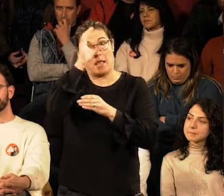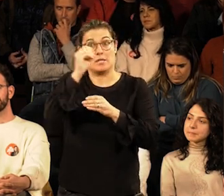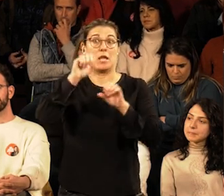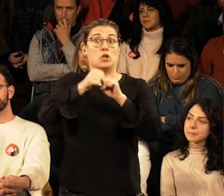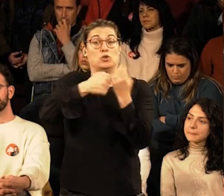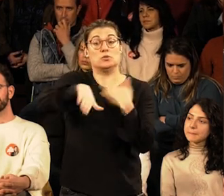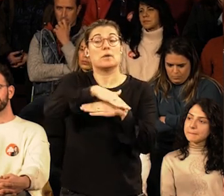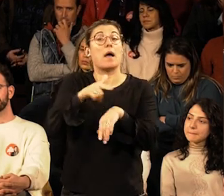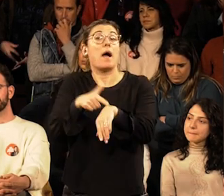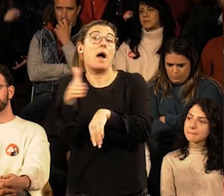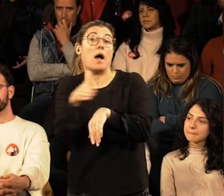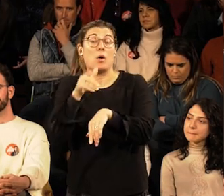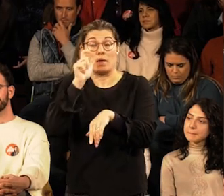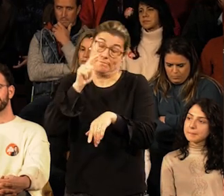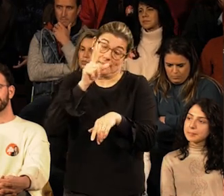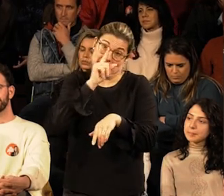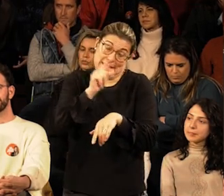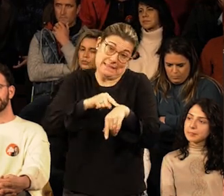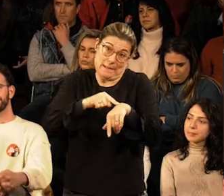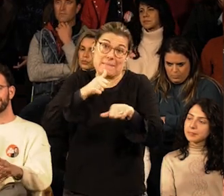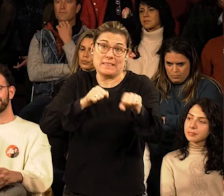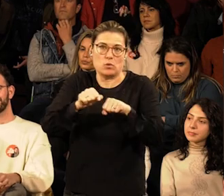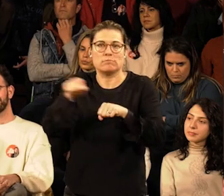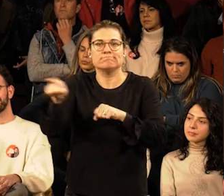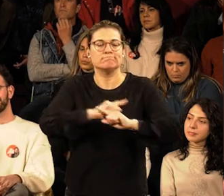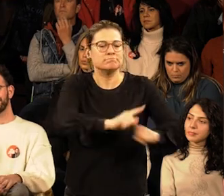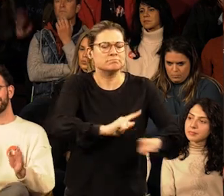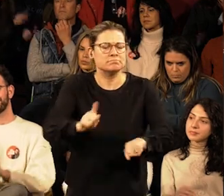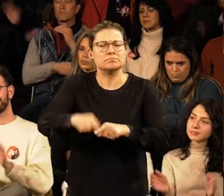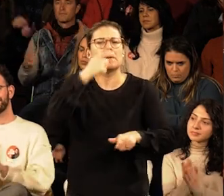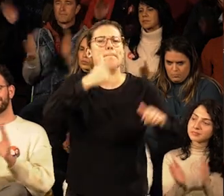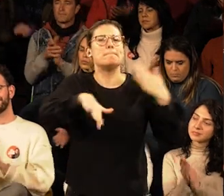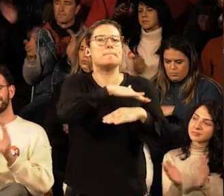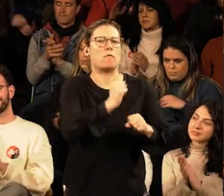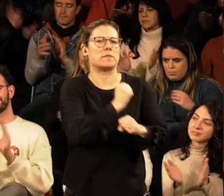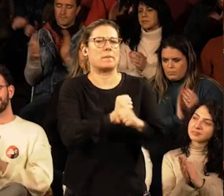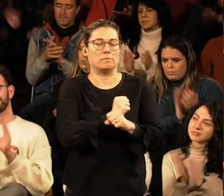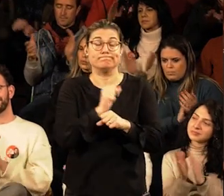negado pela ditadura ao povo trabalhador é preciso por